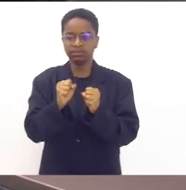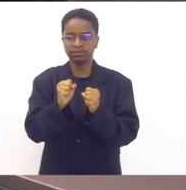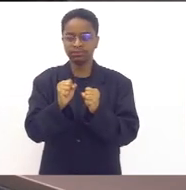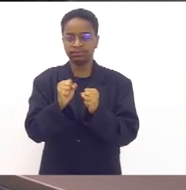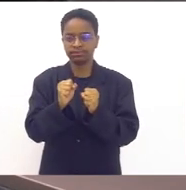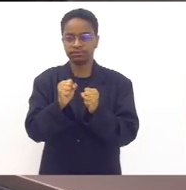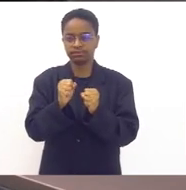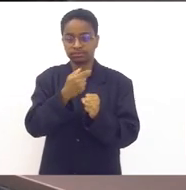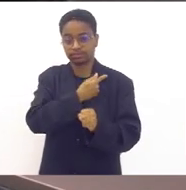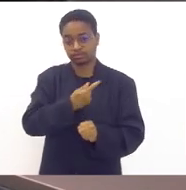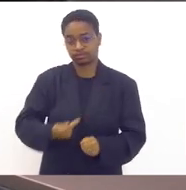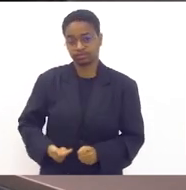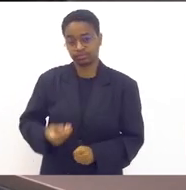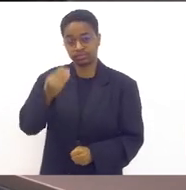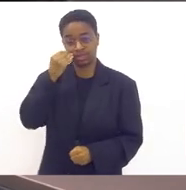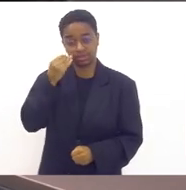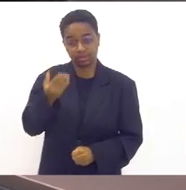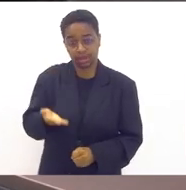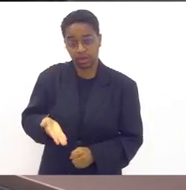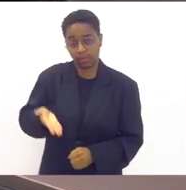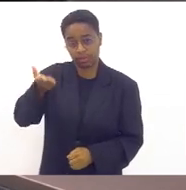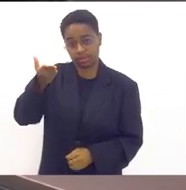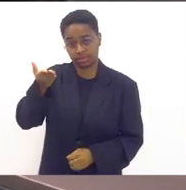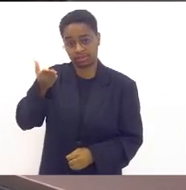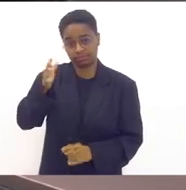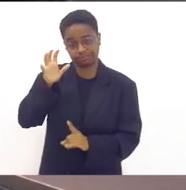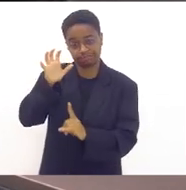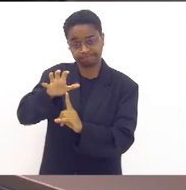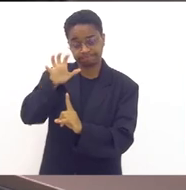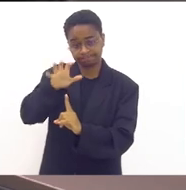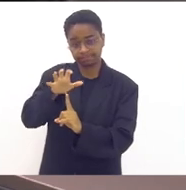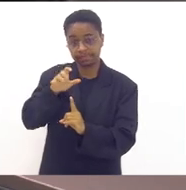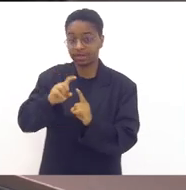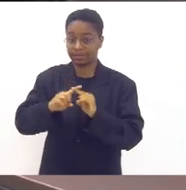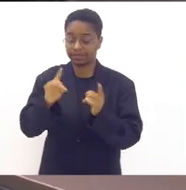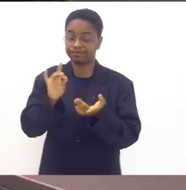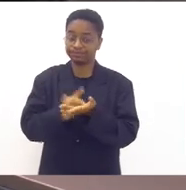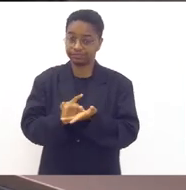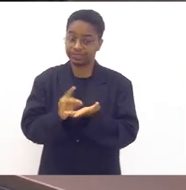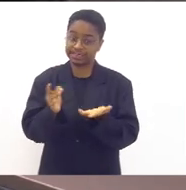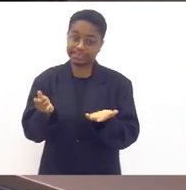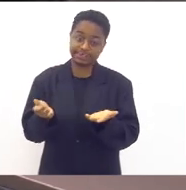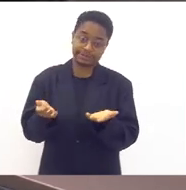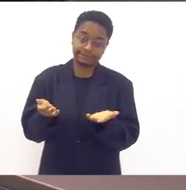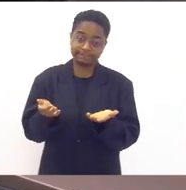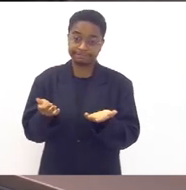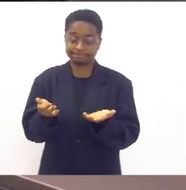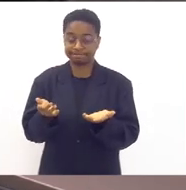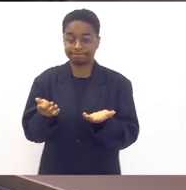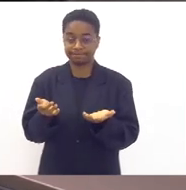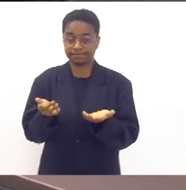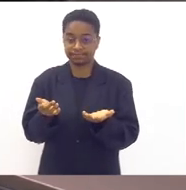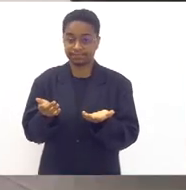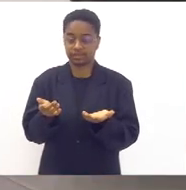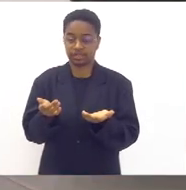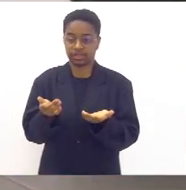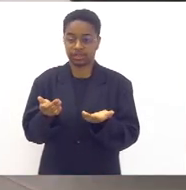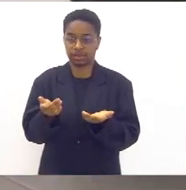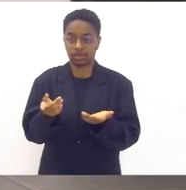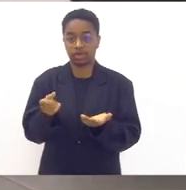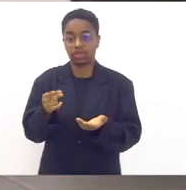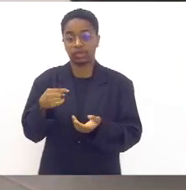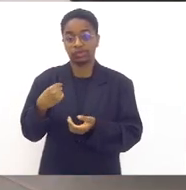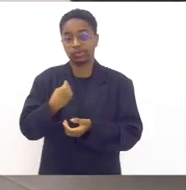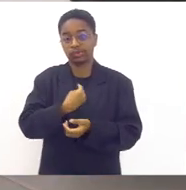governador para poder aumentar um pouco a pressão, mas, realmente, de fato, assim, só nos cabe aqui pedir